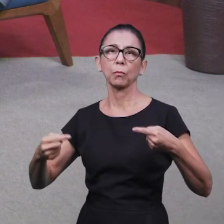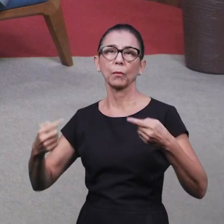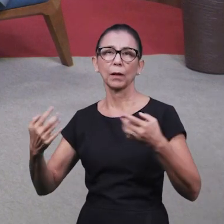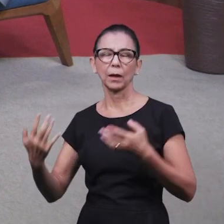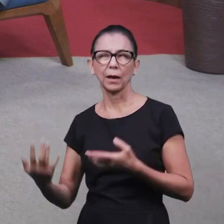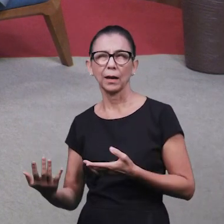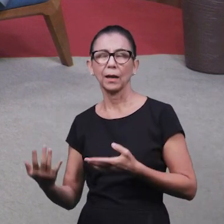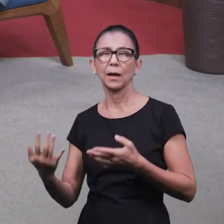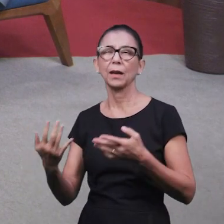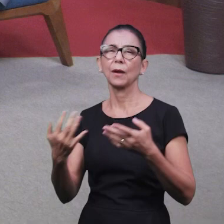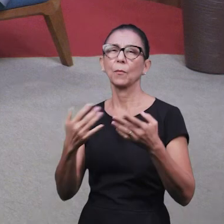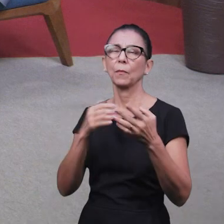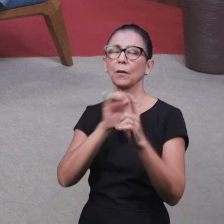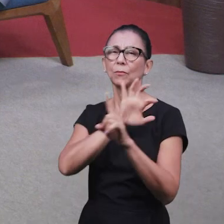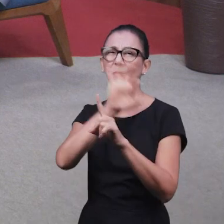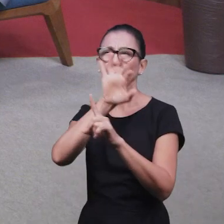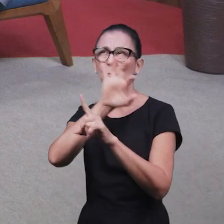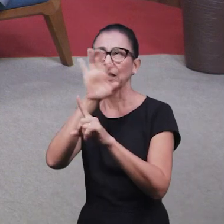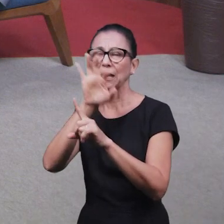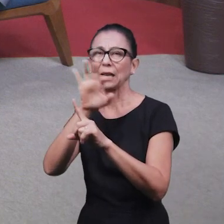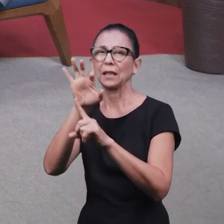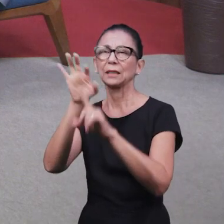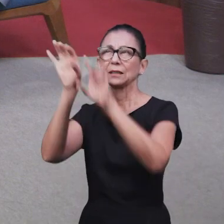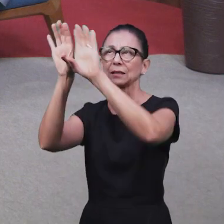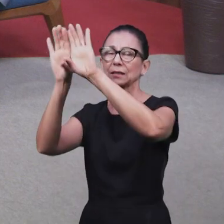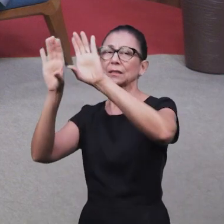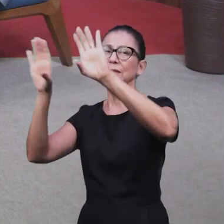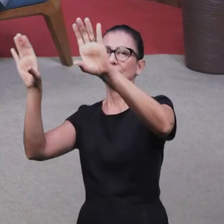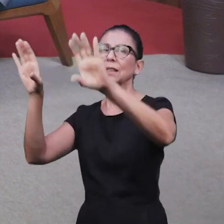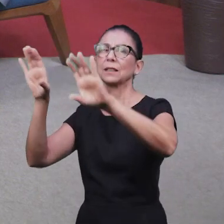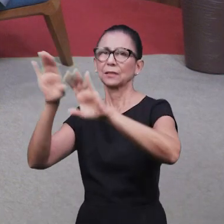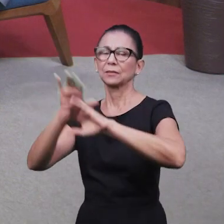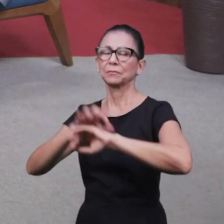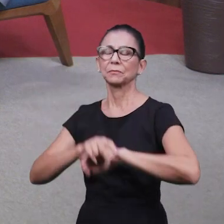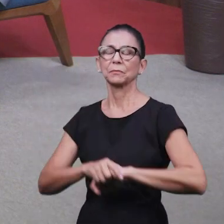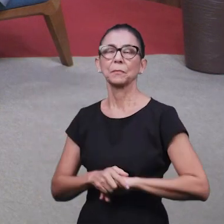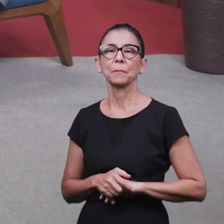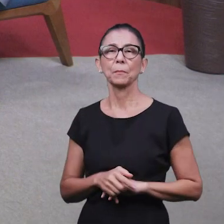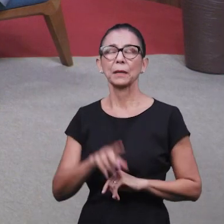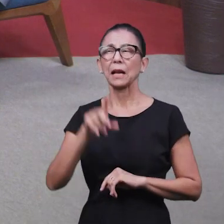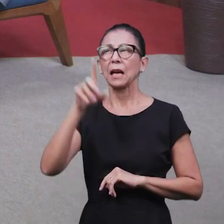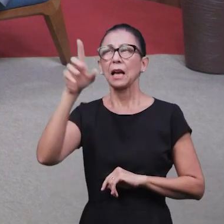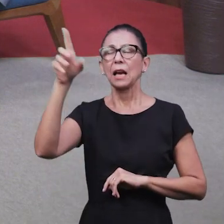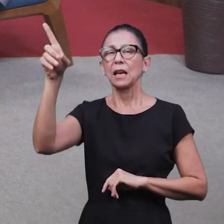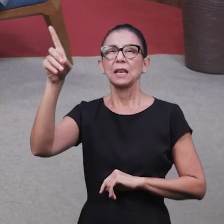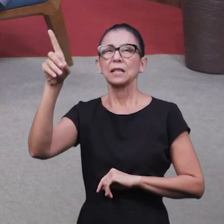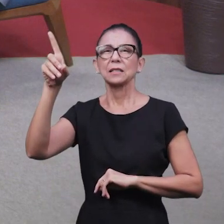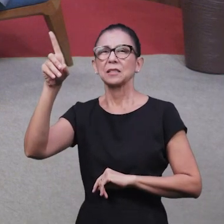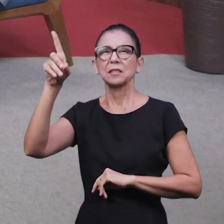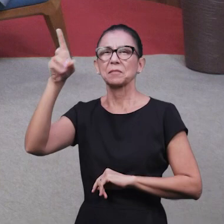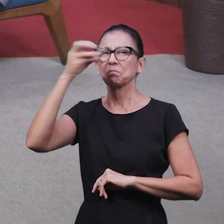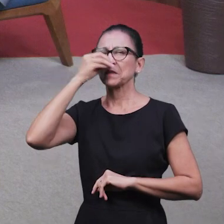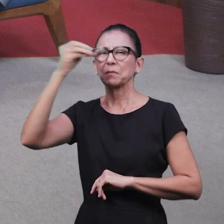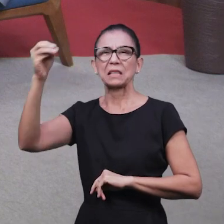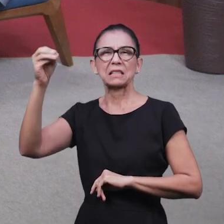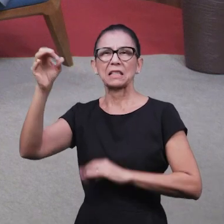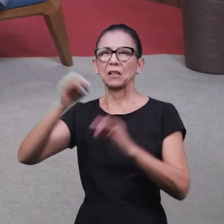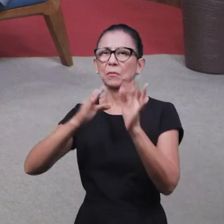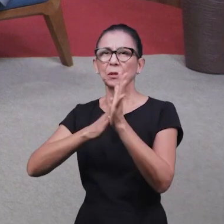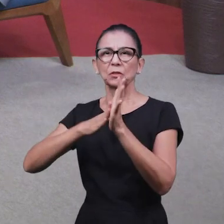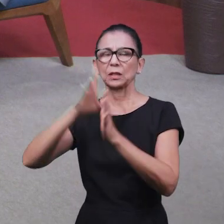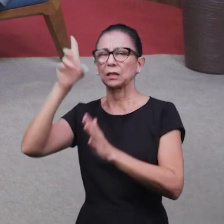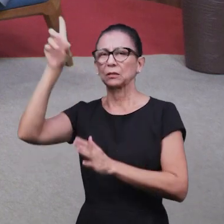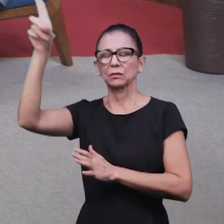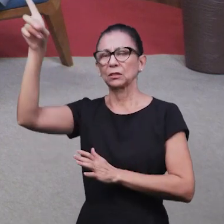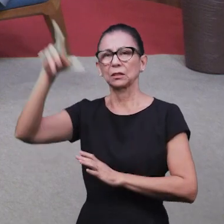desconsiderasse esse projeto, a orientação de Deus para, então, dar no que deu, né? Ter o